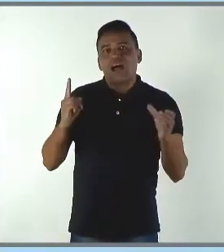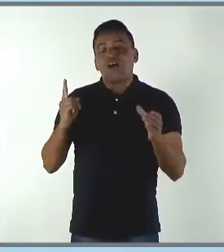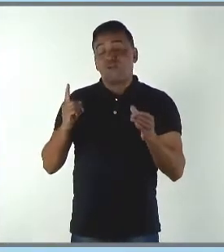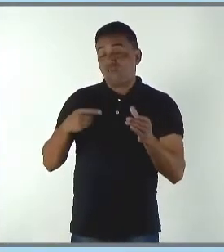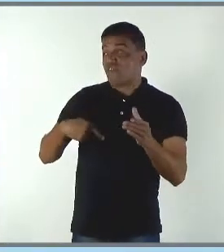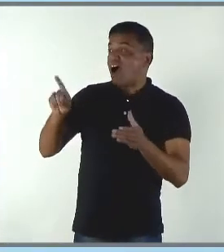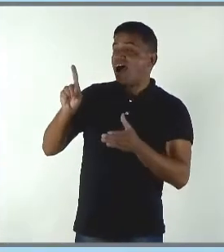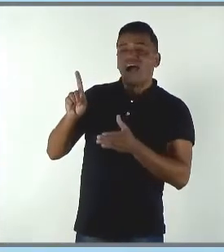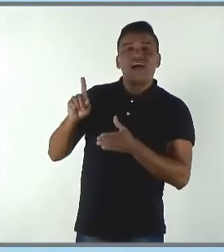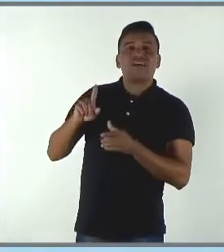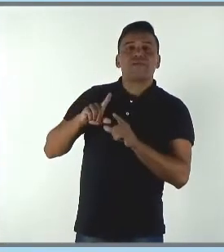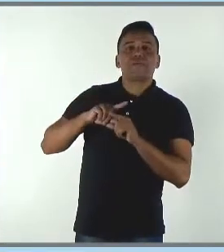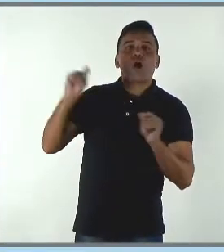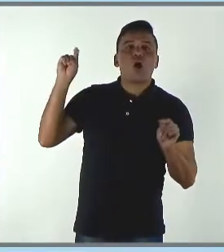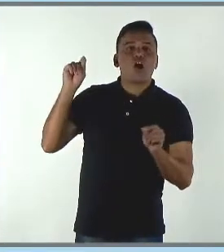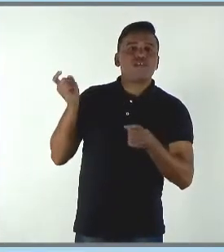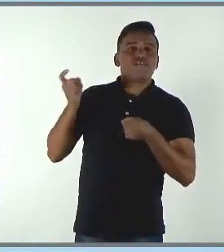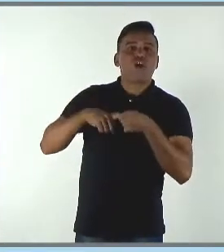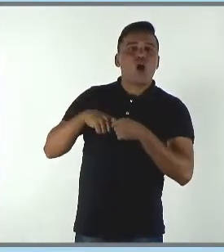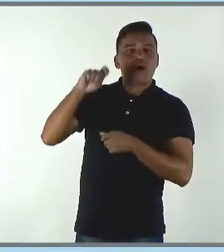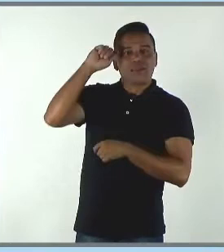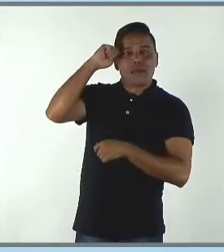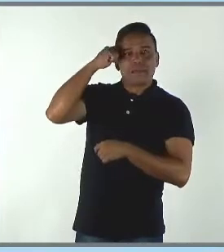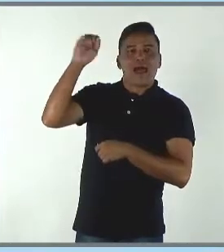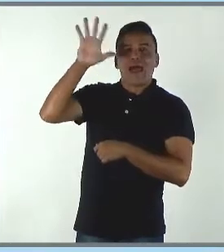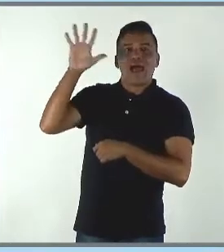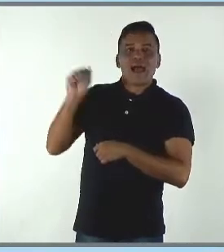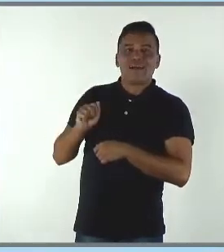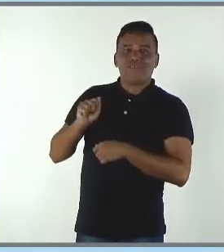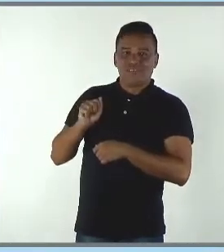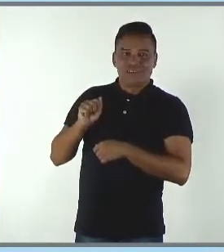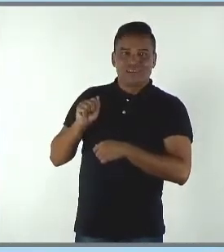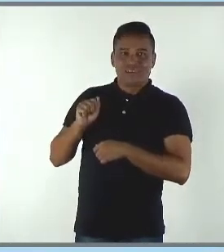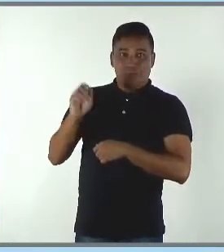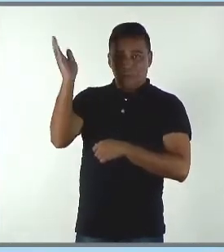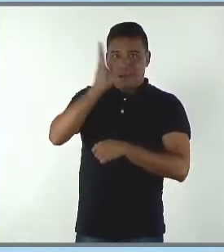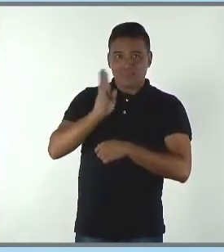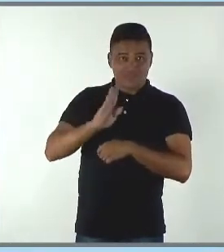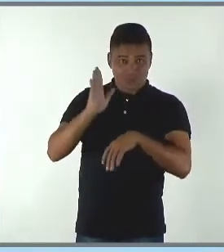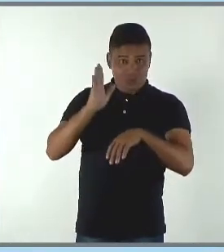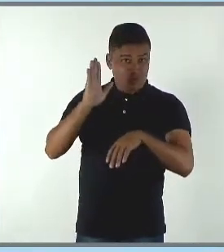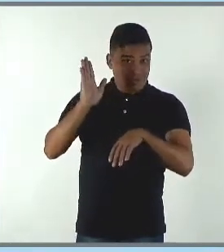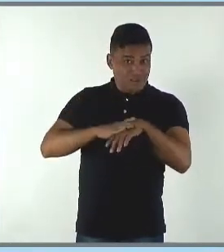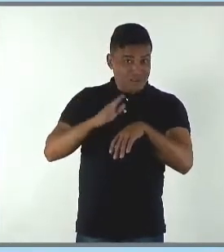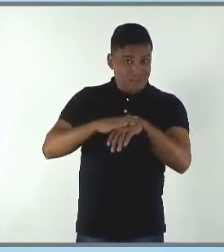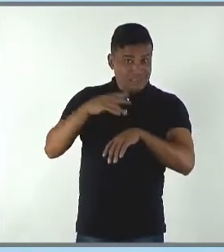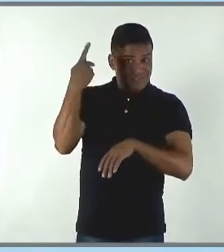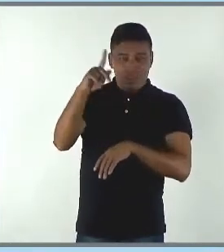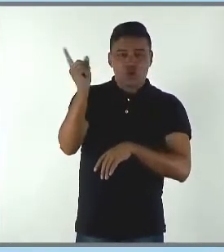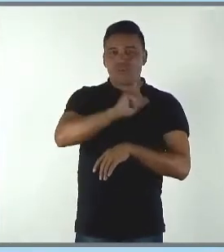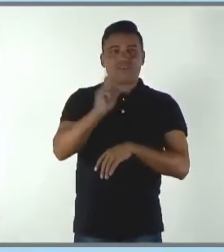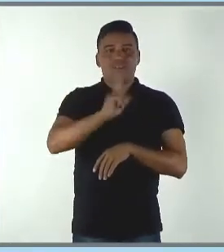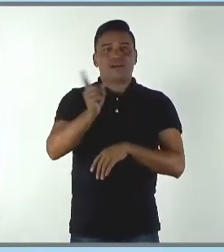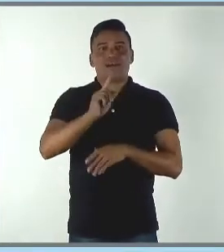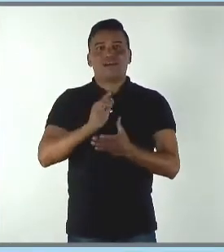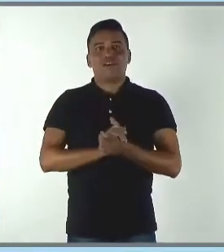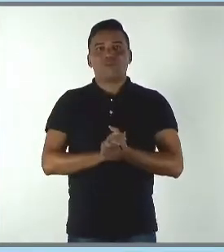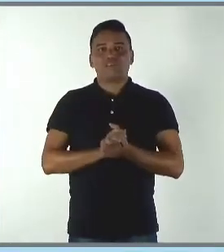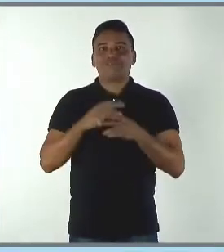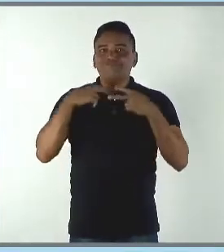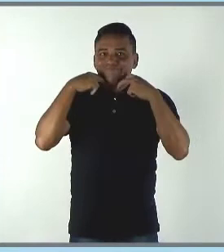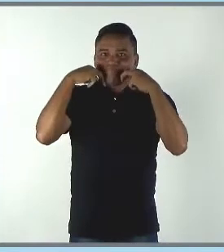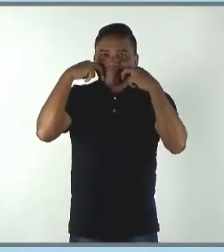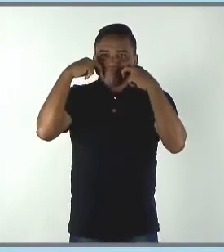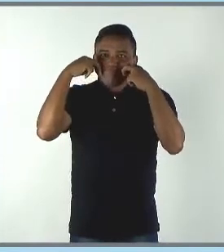África. Então, volta, você é estrangeiro aqui. As situações vexatórias impostas a